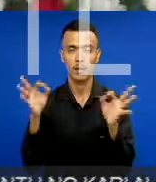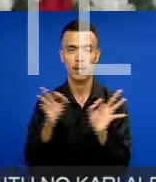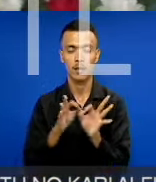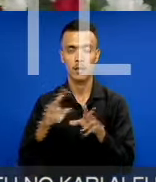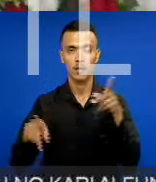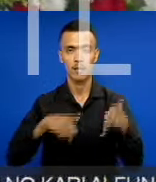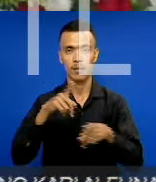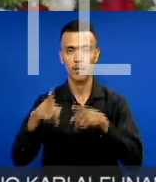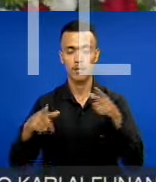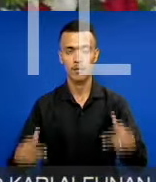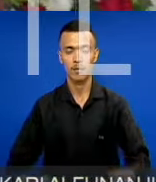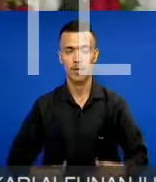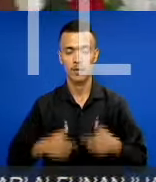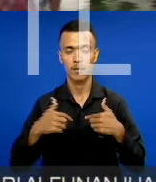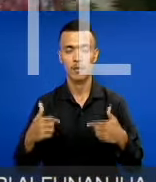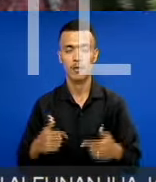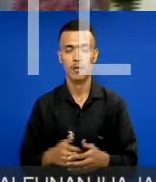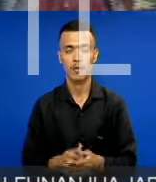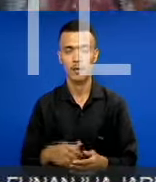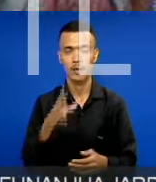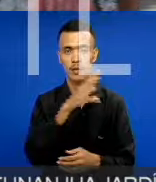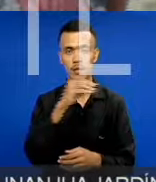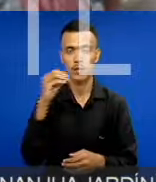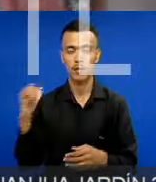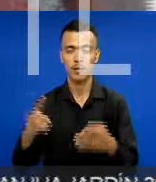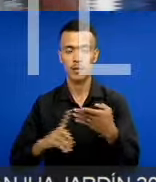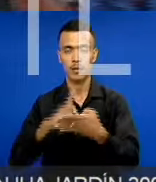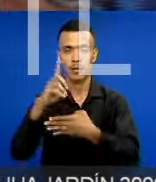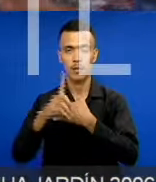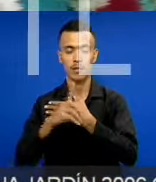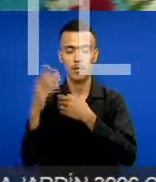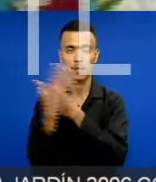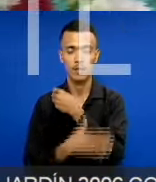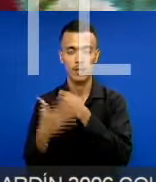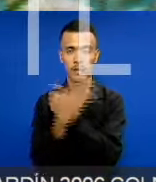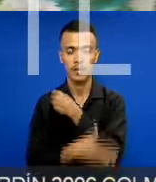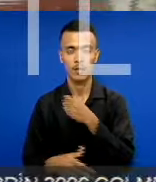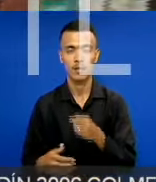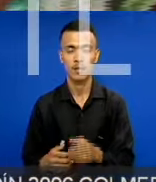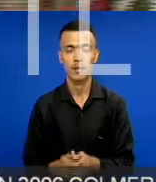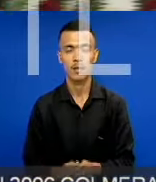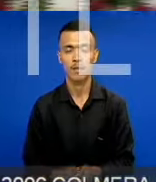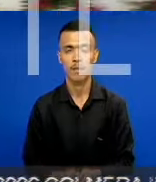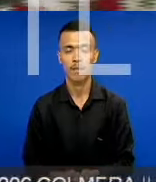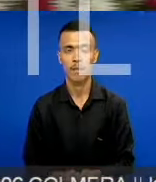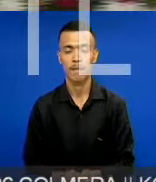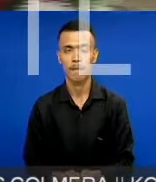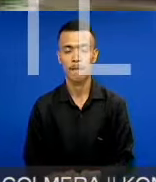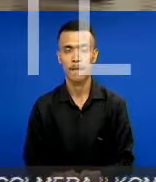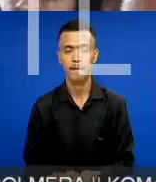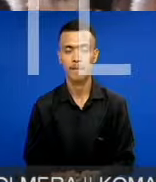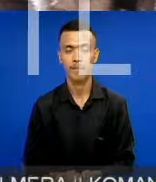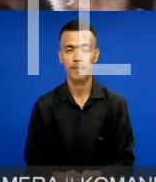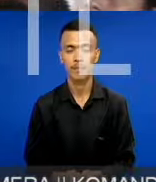Mouris. Hadia povo de Mouris no desenvolvimento vai bene. Também está uma grande importância que temos